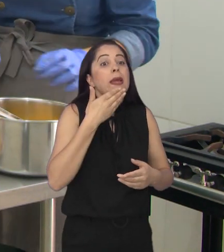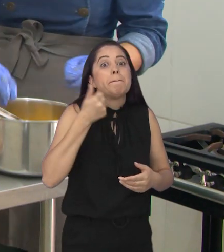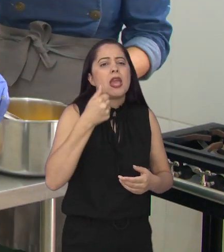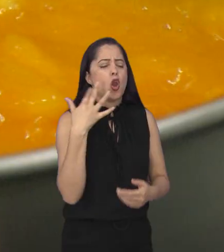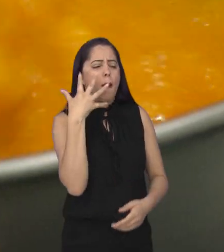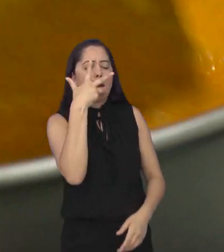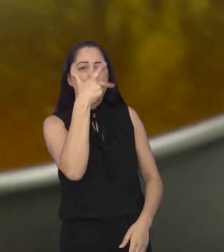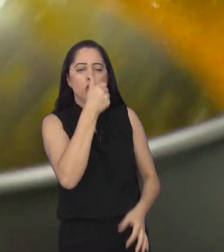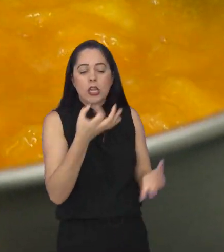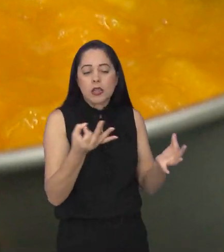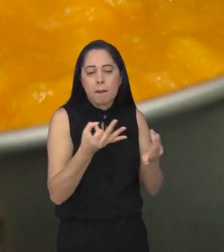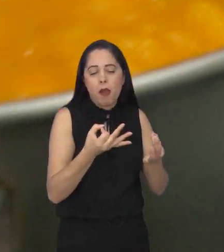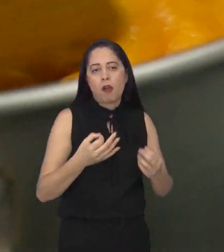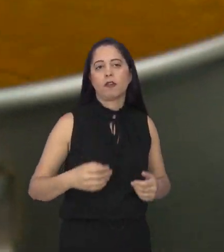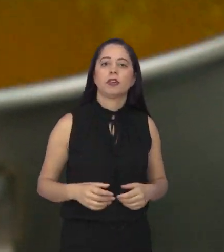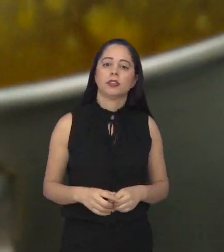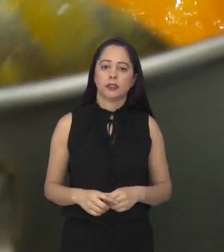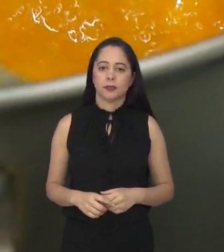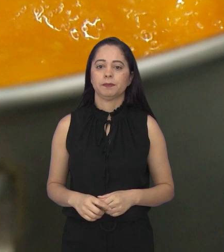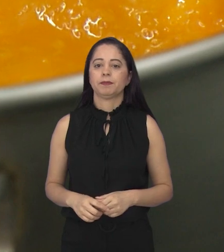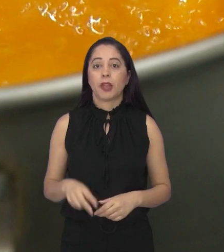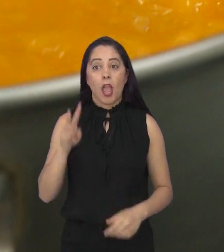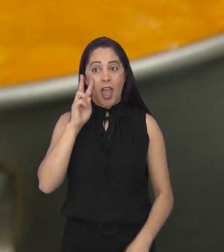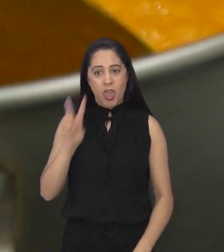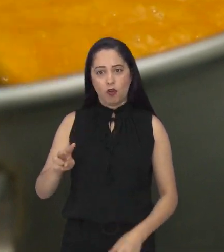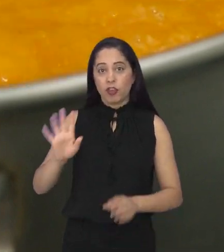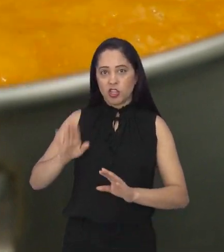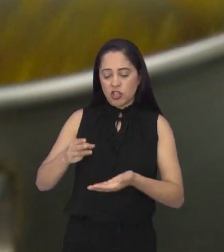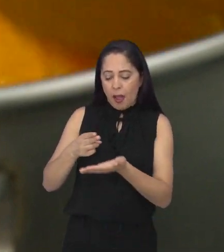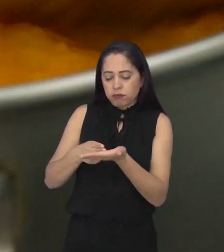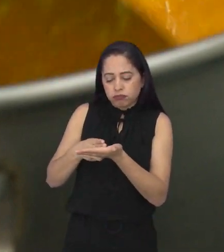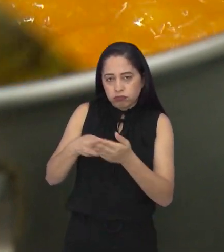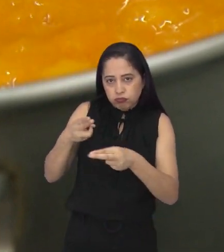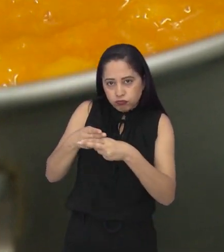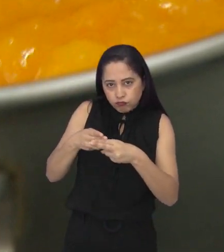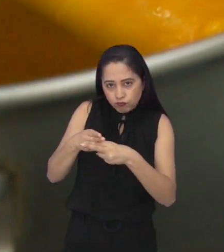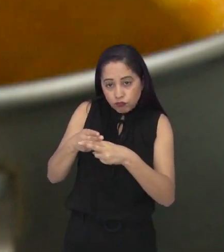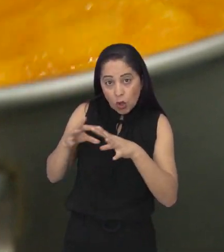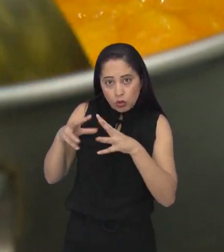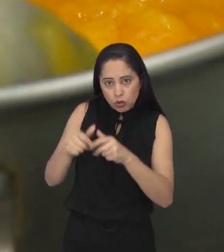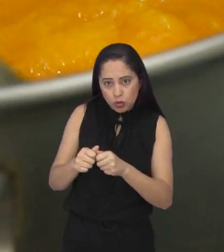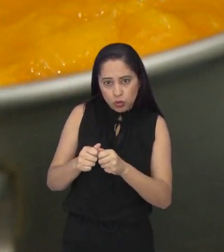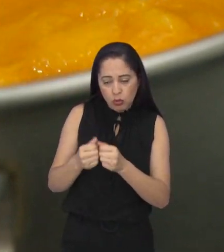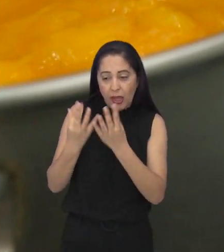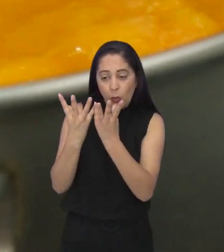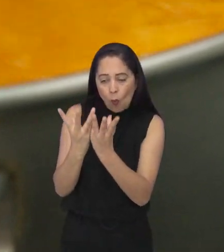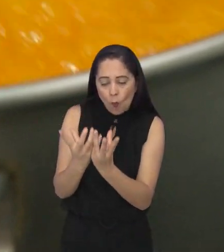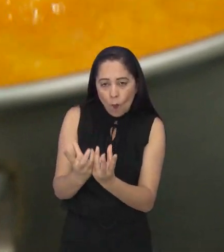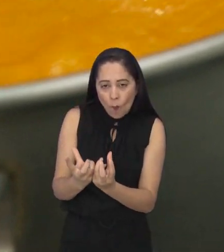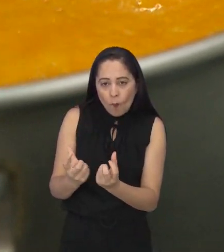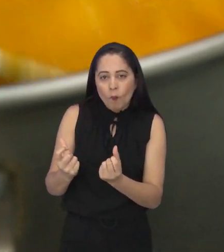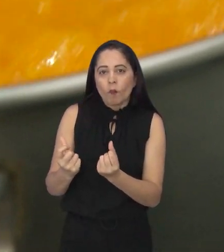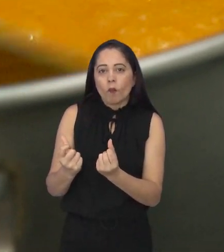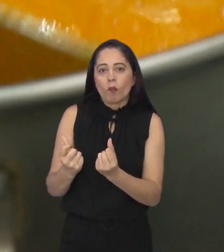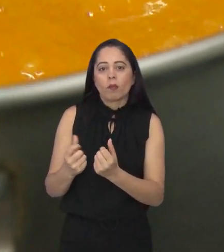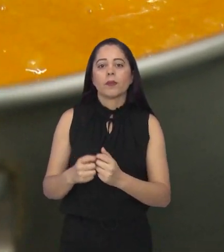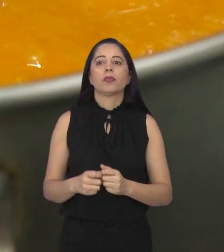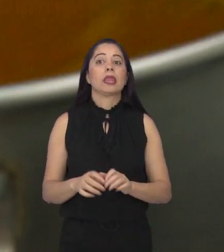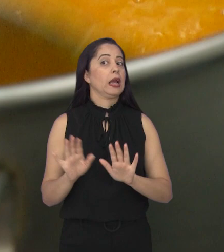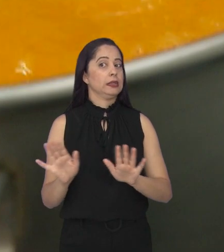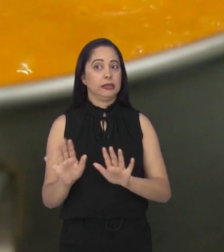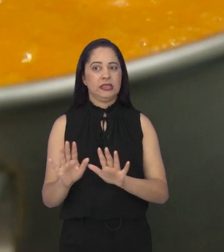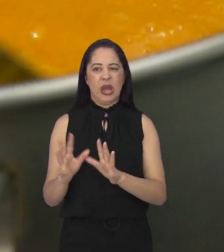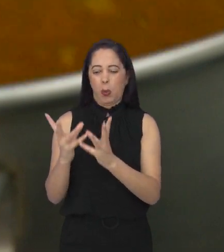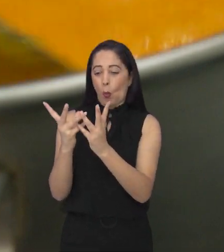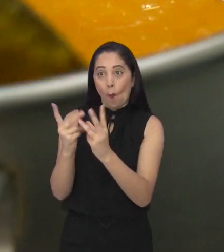nem no mercado. Bom, Fernanda, eu vi que você já picou todas as mangas. Vai derreter todos esses pedaços ou ela vai manter